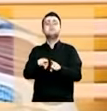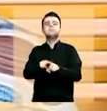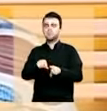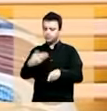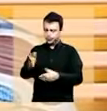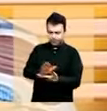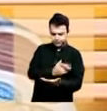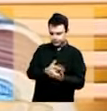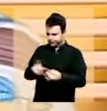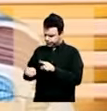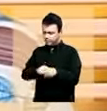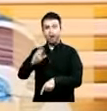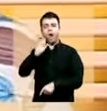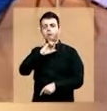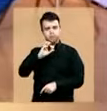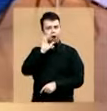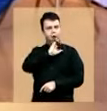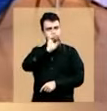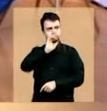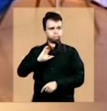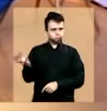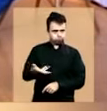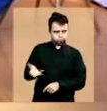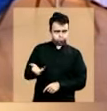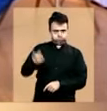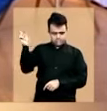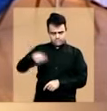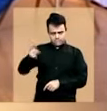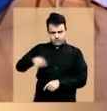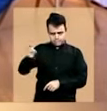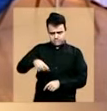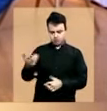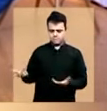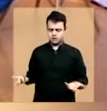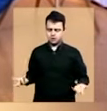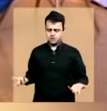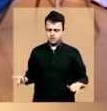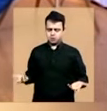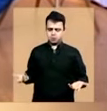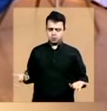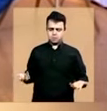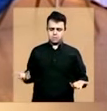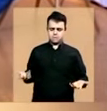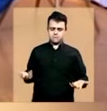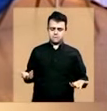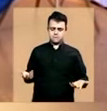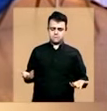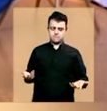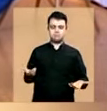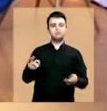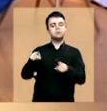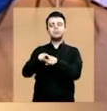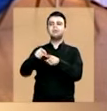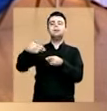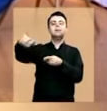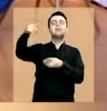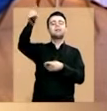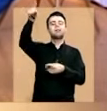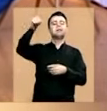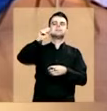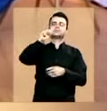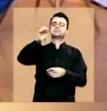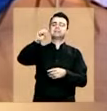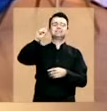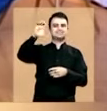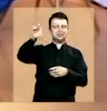os alimentos, né? Tem que ser ágil também. Tem que ser ágil, exatamente. Nós temos também, agora formamos uma